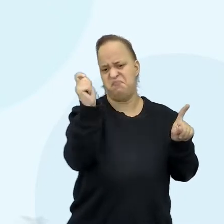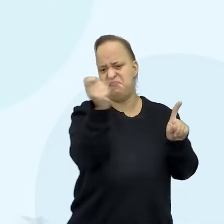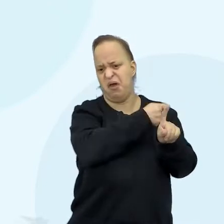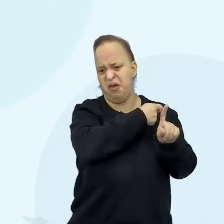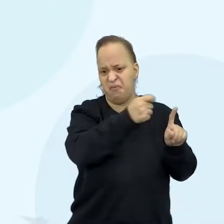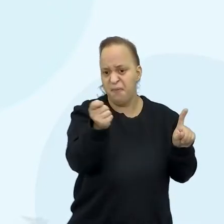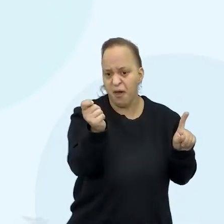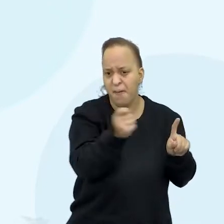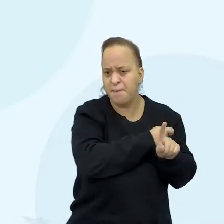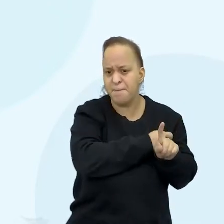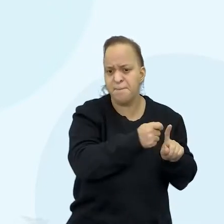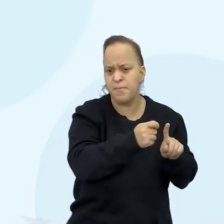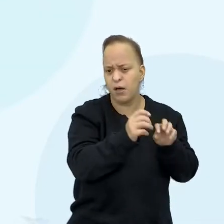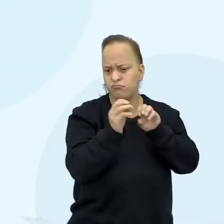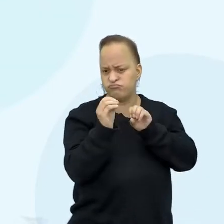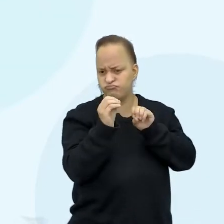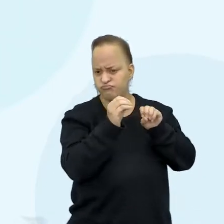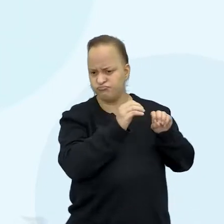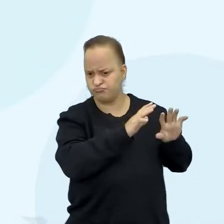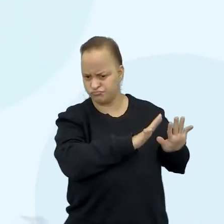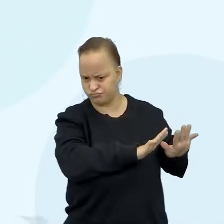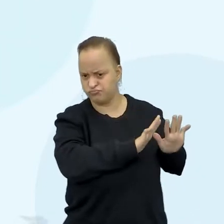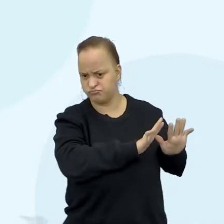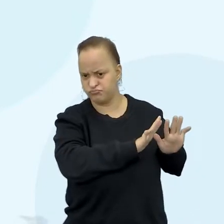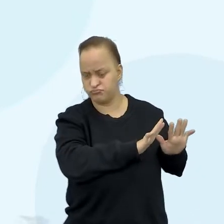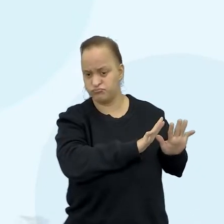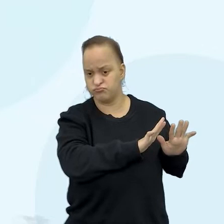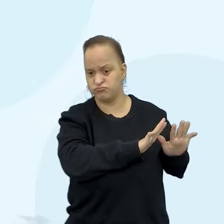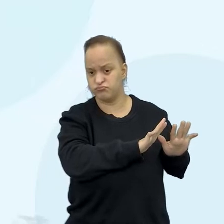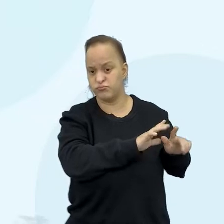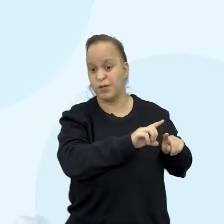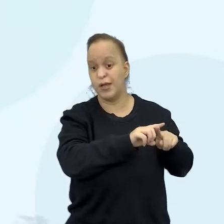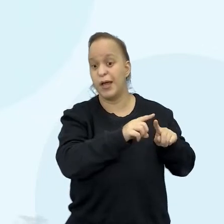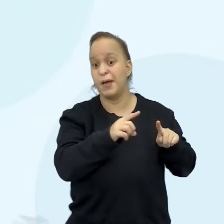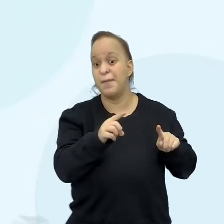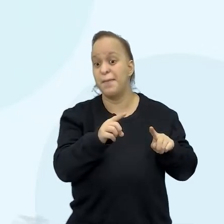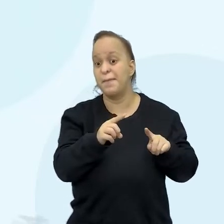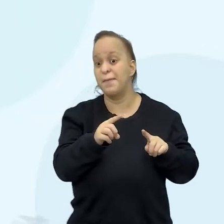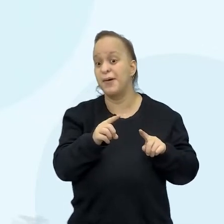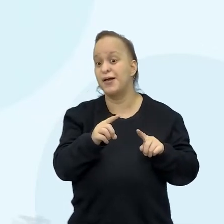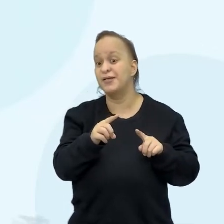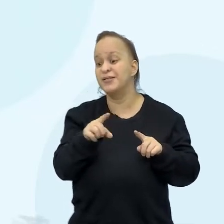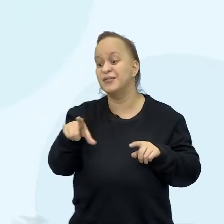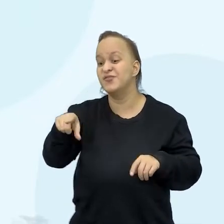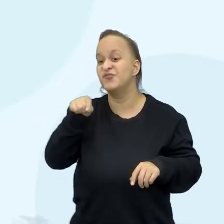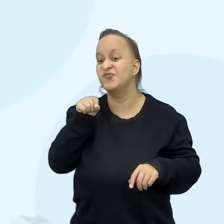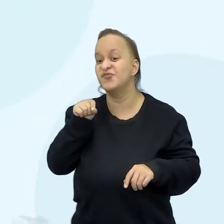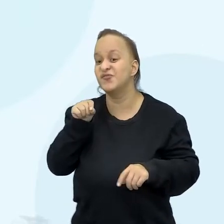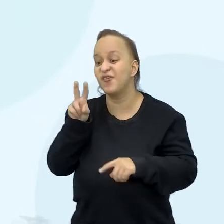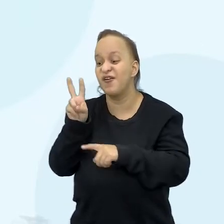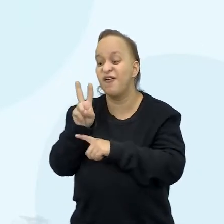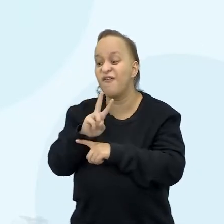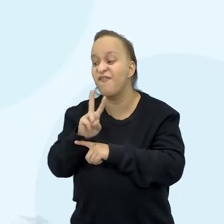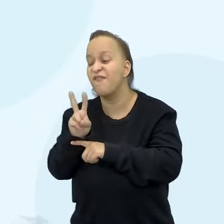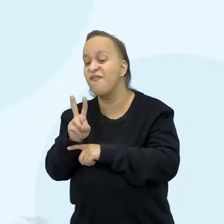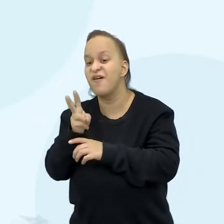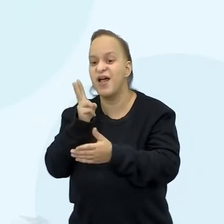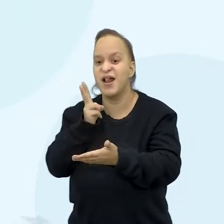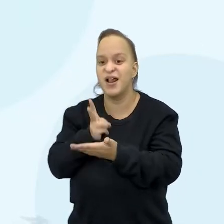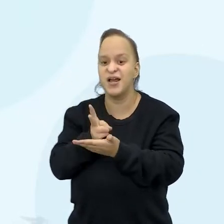corporais, em nome, pessoal, de uma vigilância constante